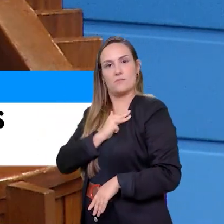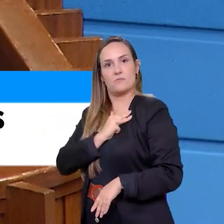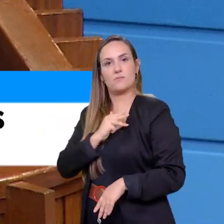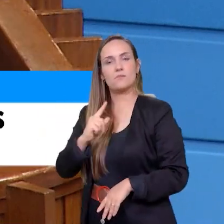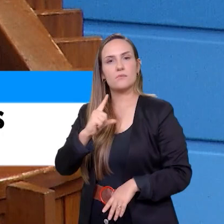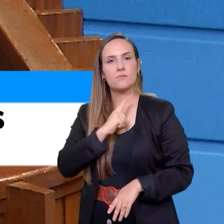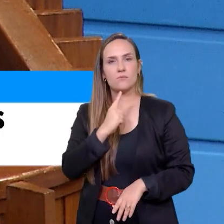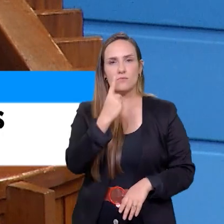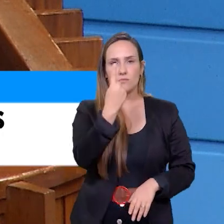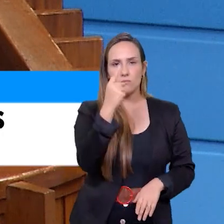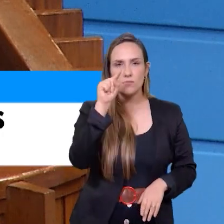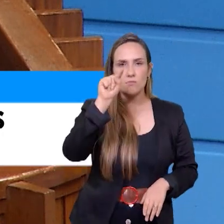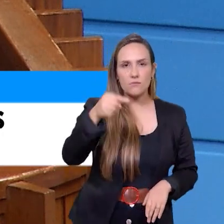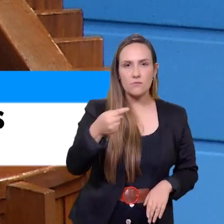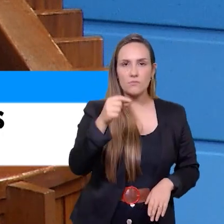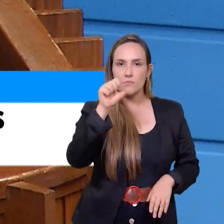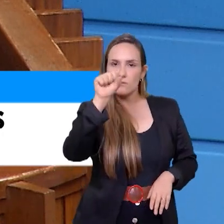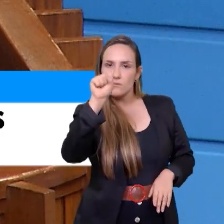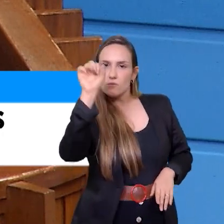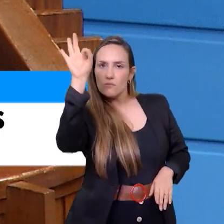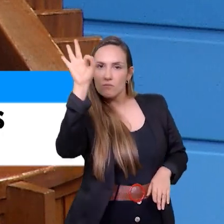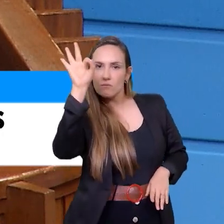Lula foi de